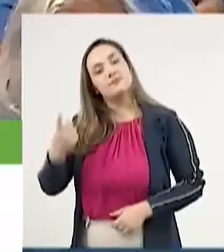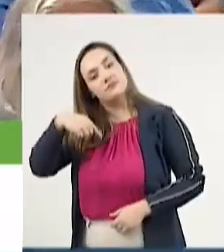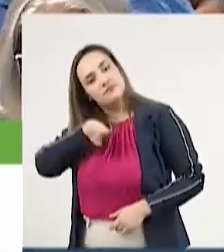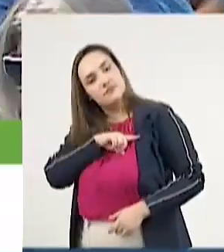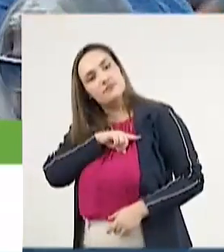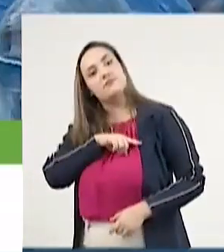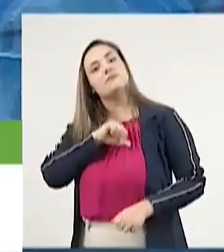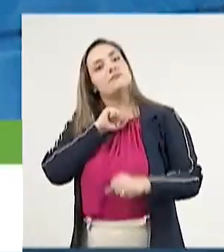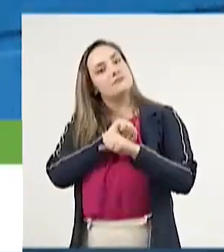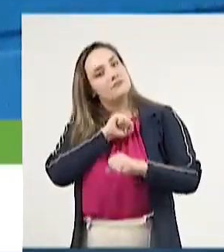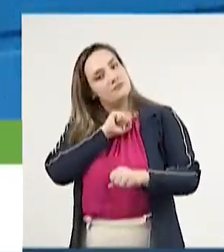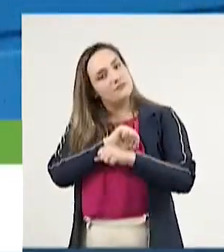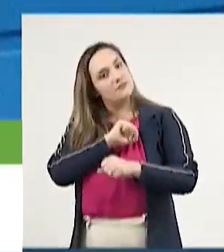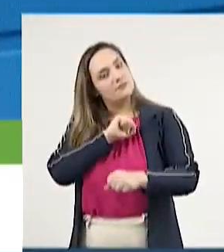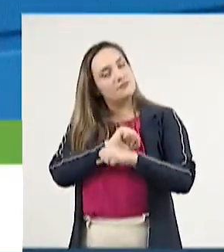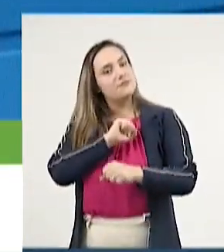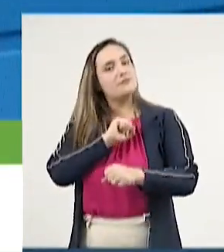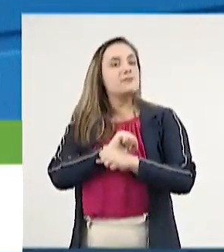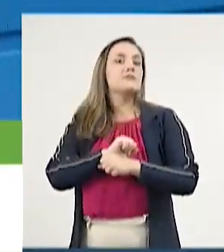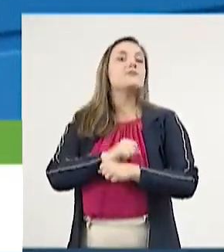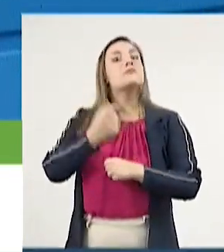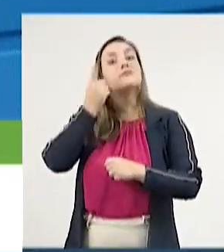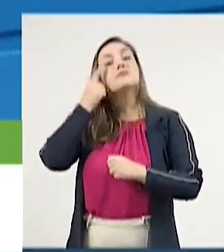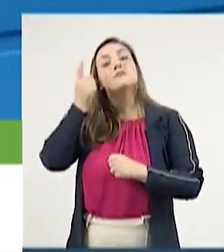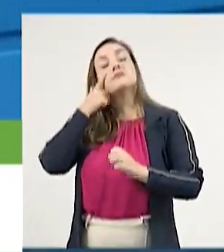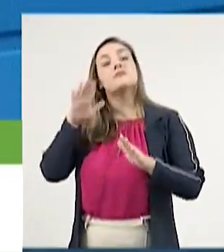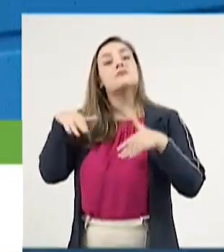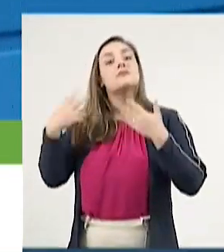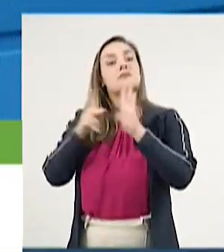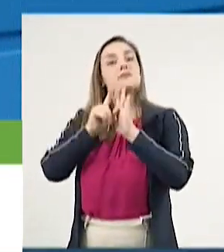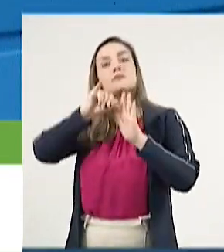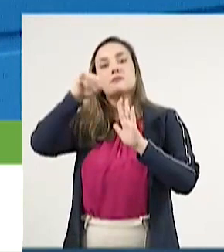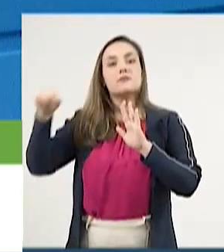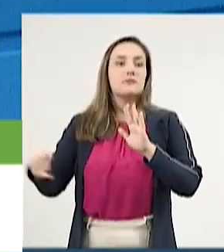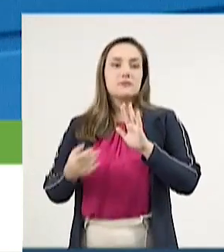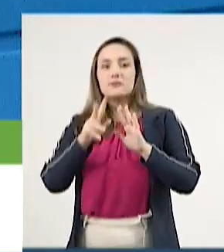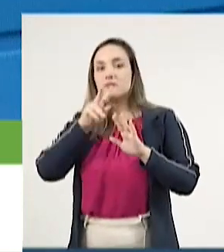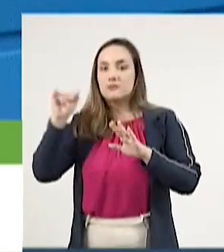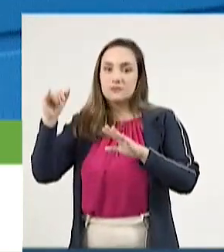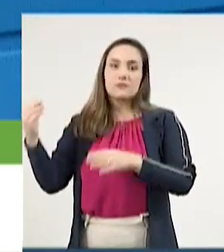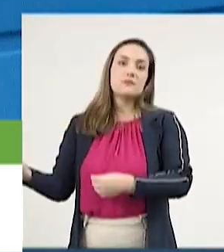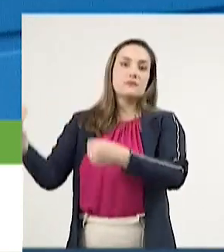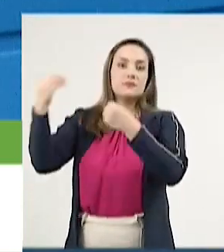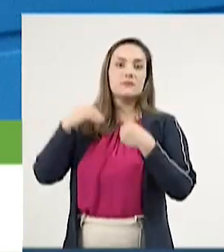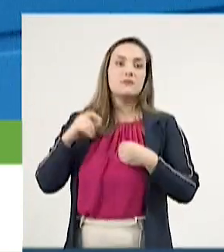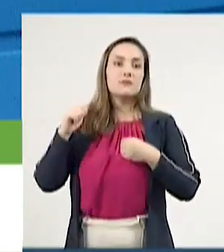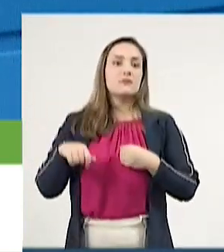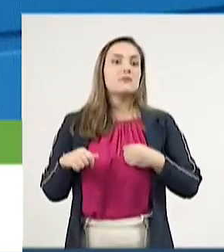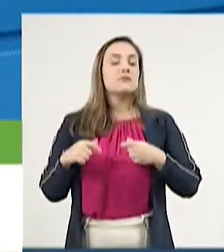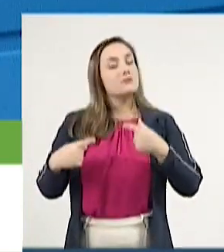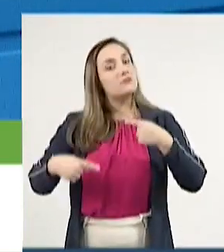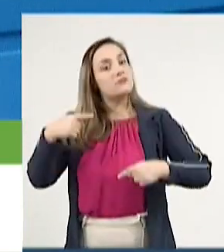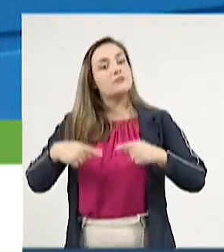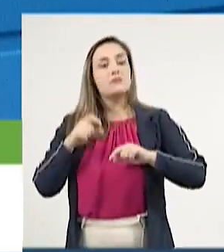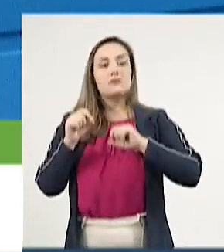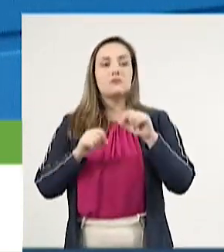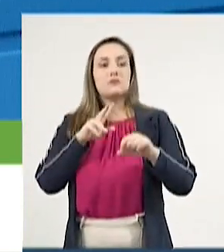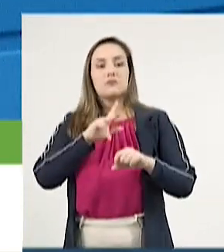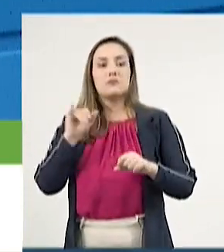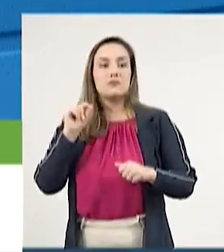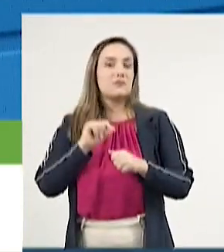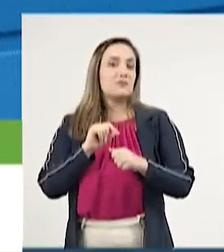nós estamos aguardando o projeto que o governo deve encaminhar para essa casa para nós discutirmos o que nós vamos fazer,